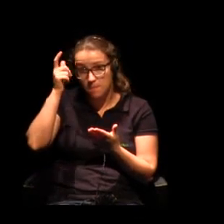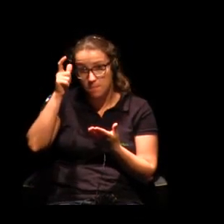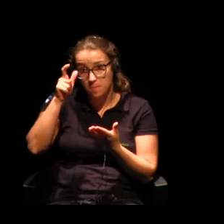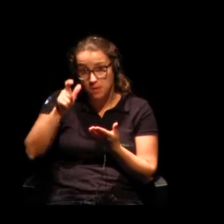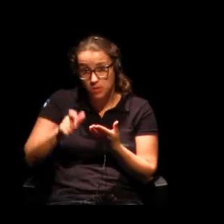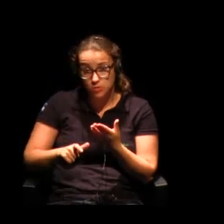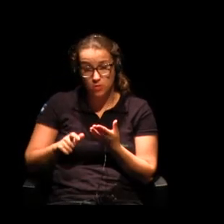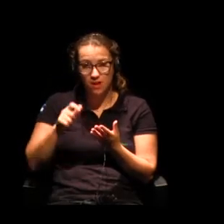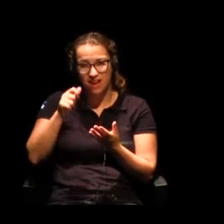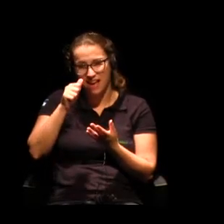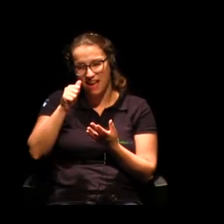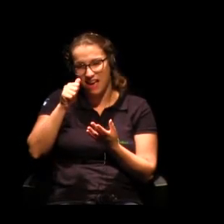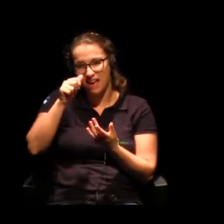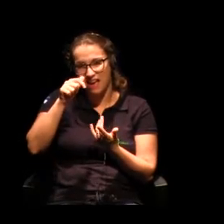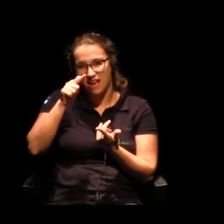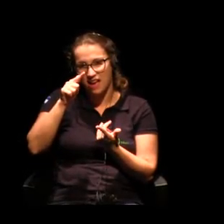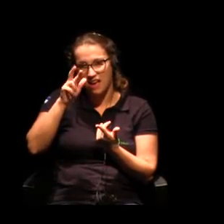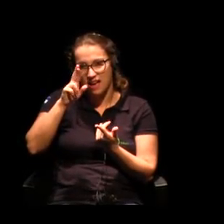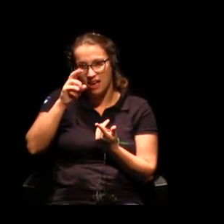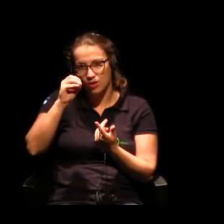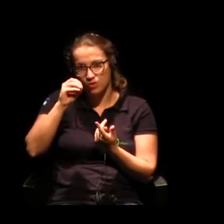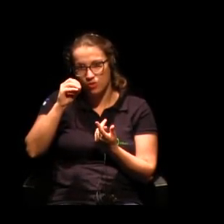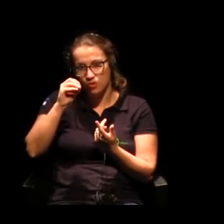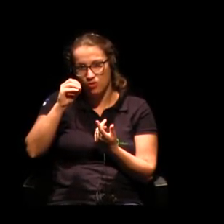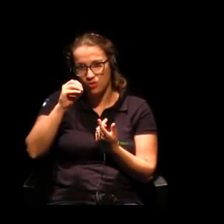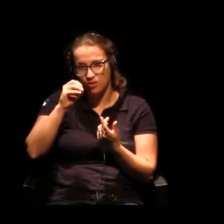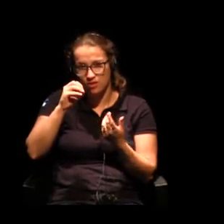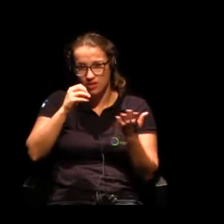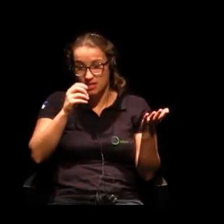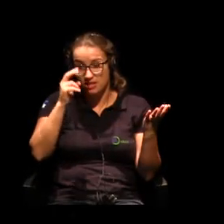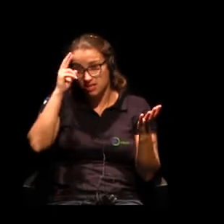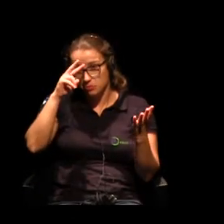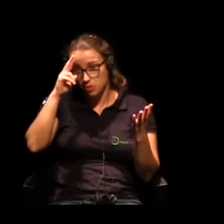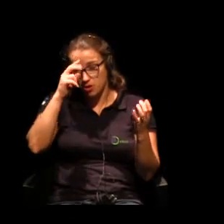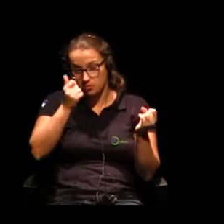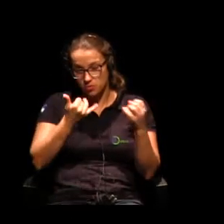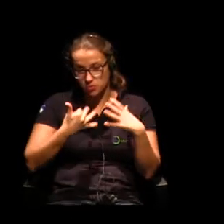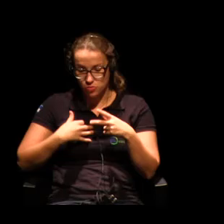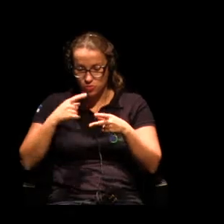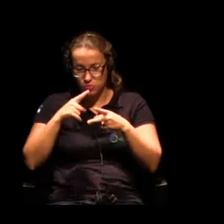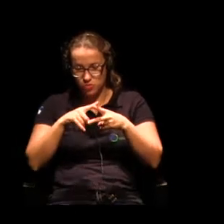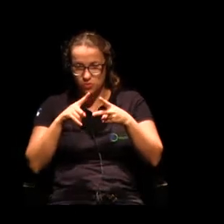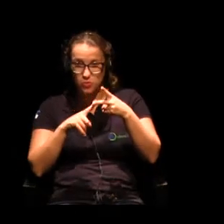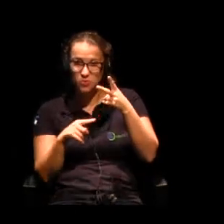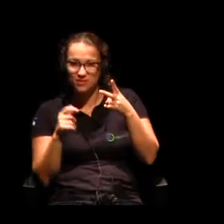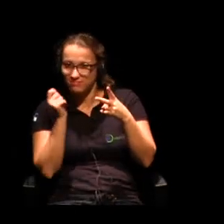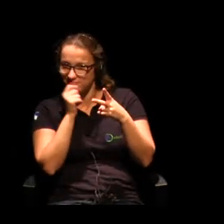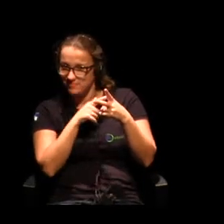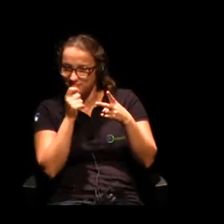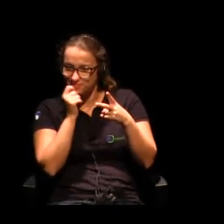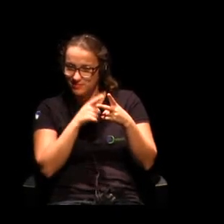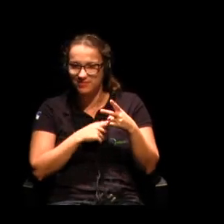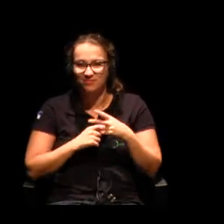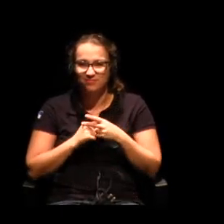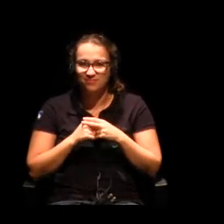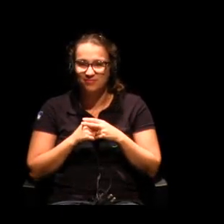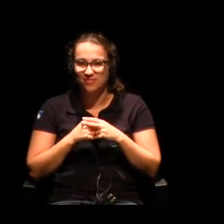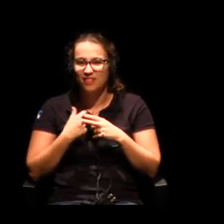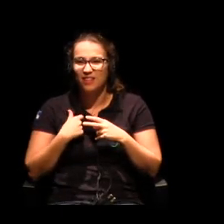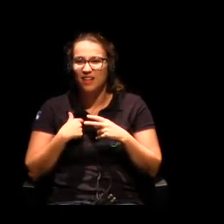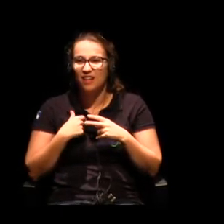essa é a pessoa da Agrotech. Ele me contou uma história muito engraçada, na verdade duas histórias engraçadas. Ele